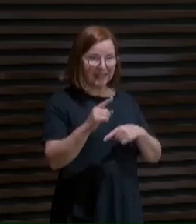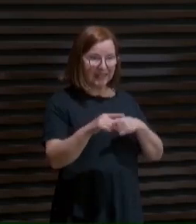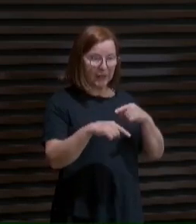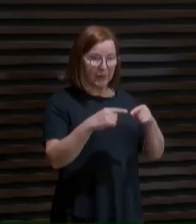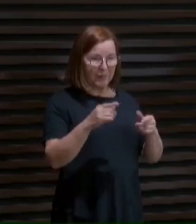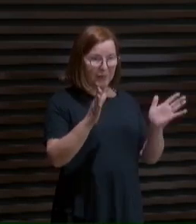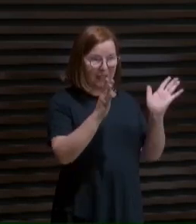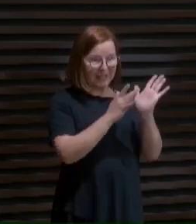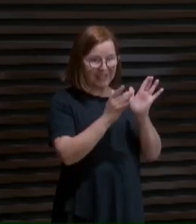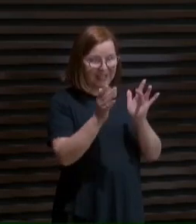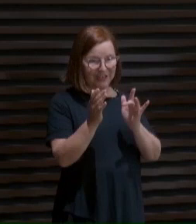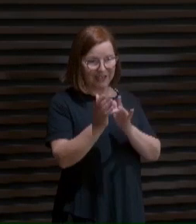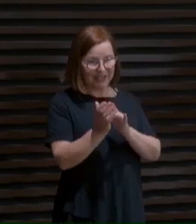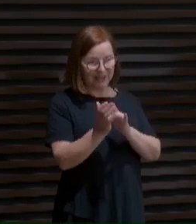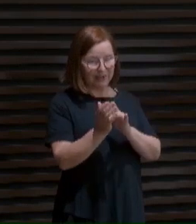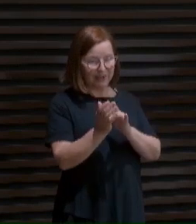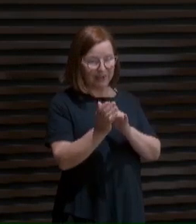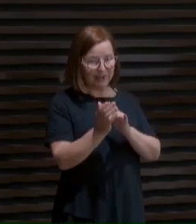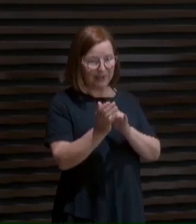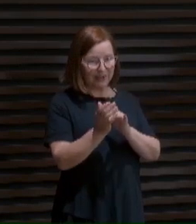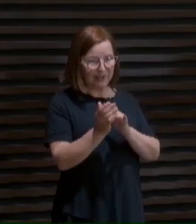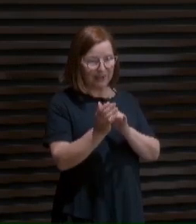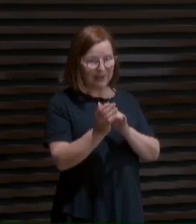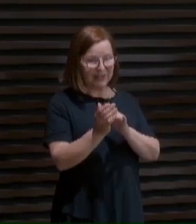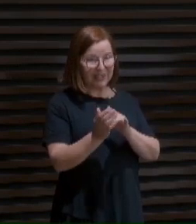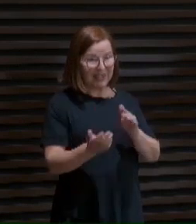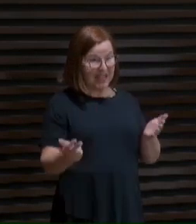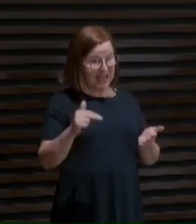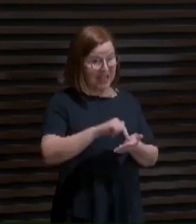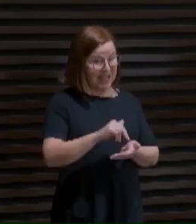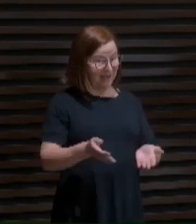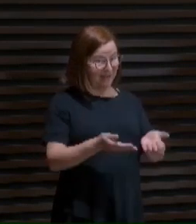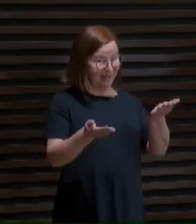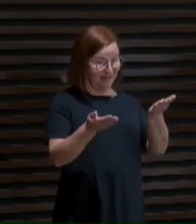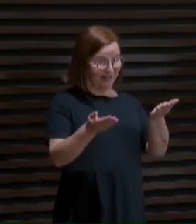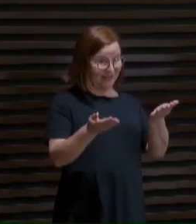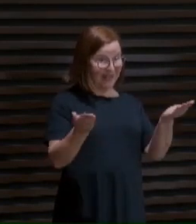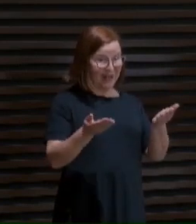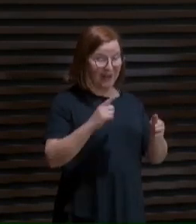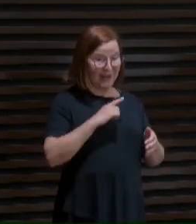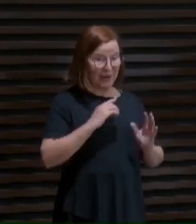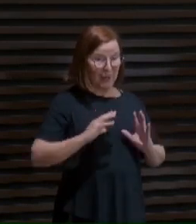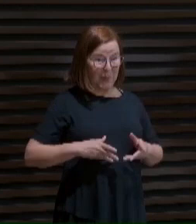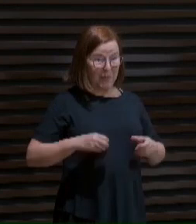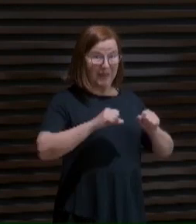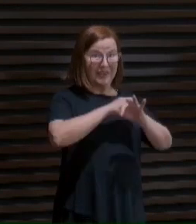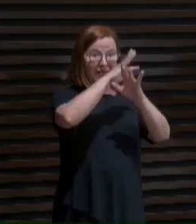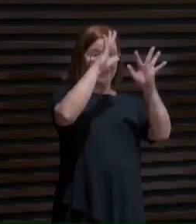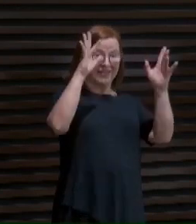da finitude do sangue, e agora ele estava um corpo glorificado, ele não